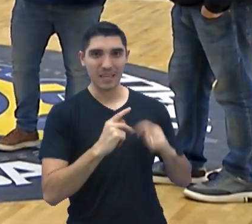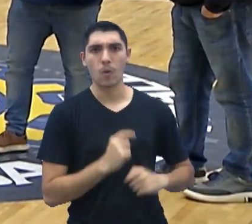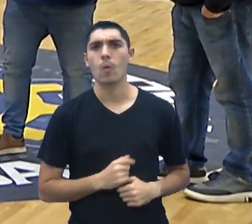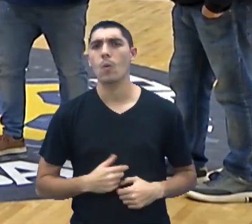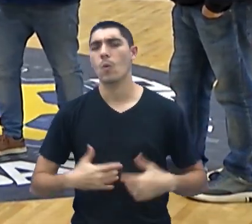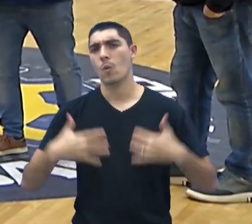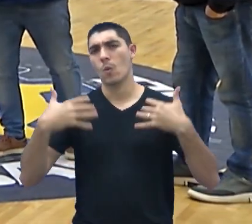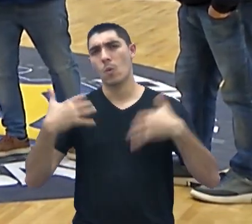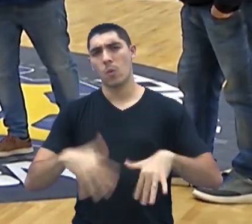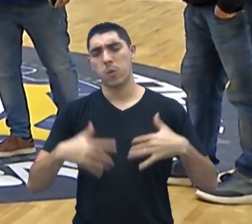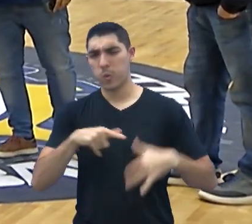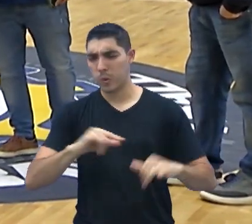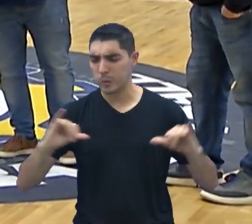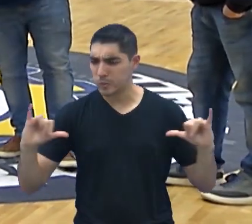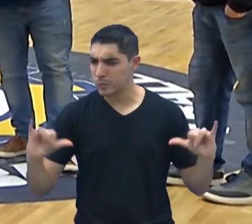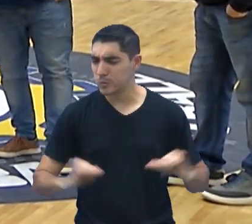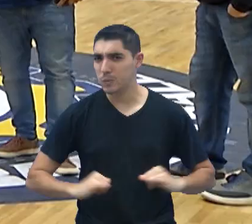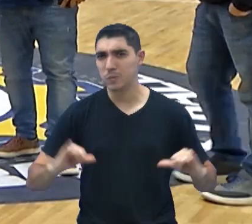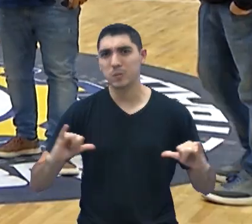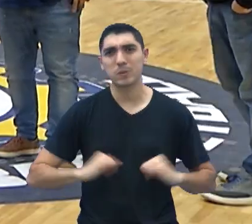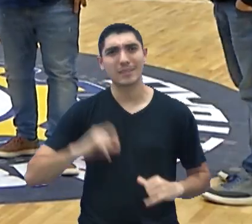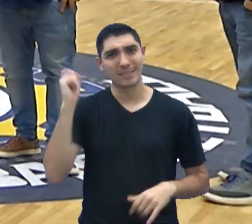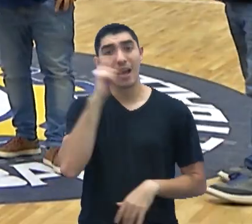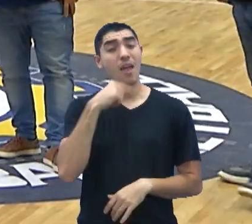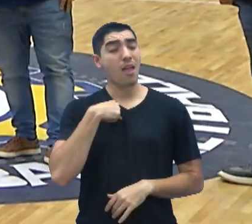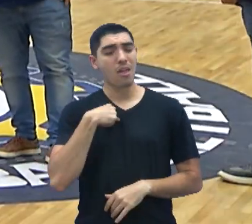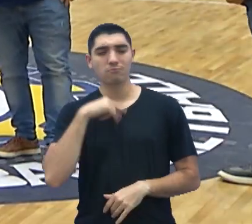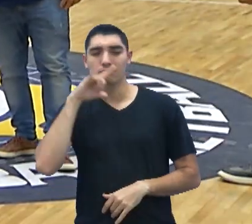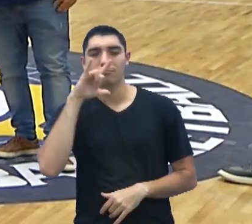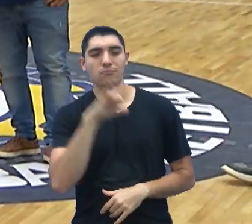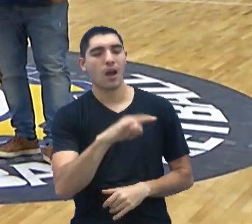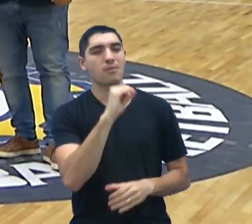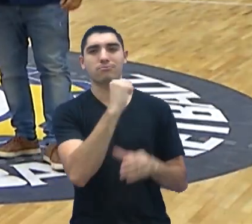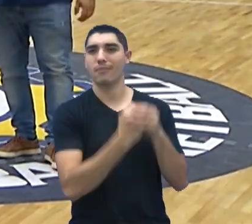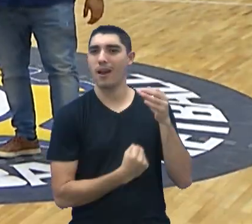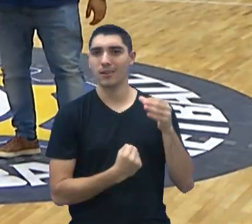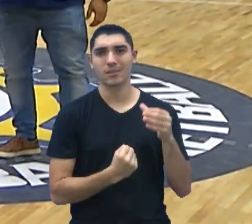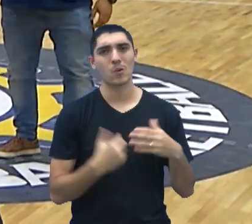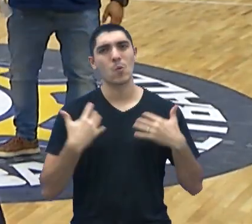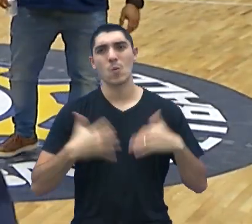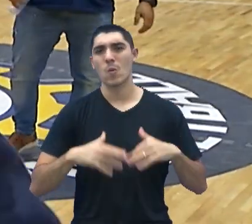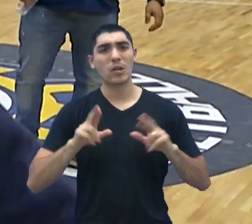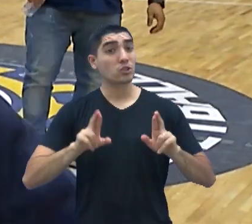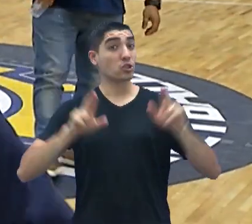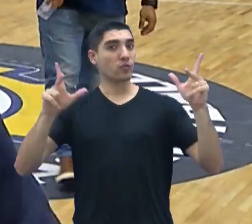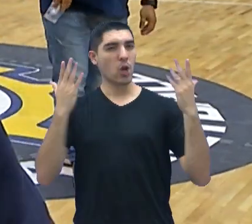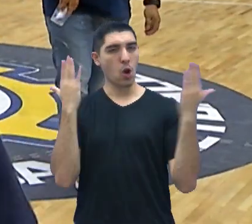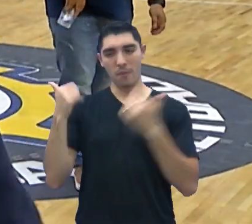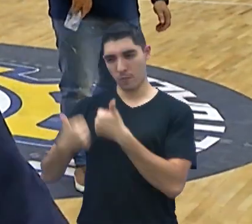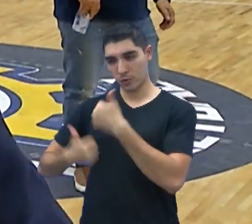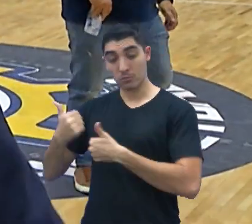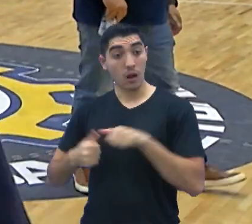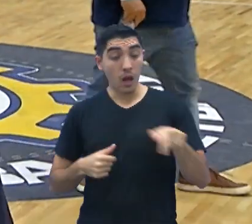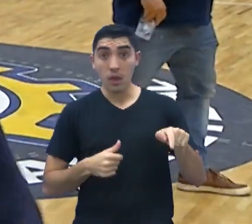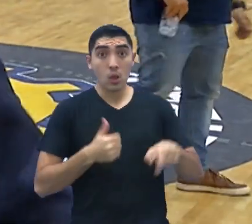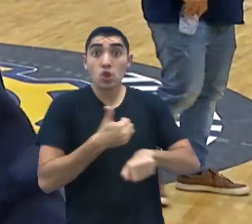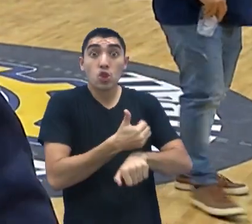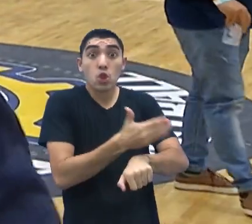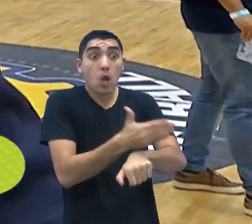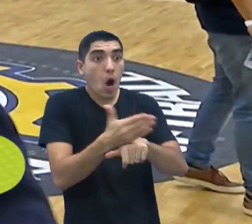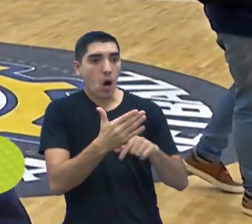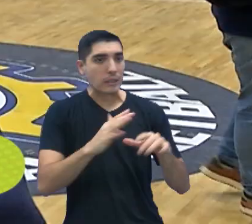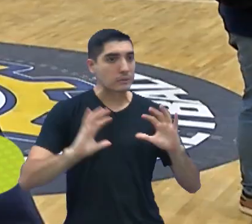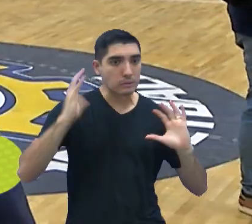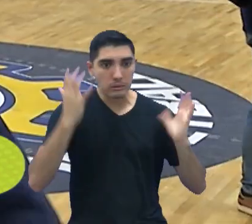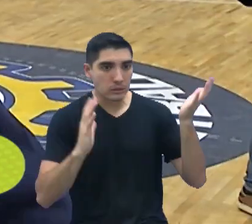sofrido demais. Eu tô cada vez mais apaixonado pelo basquete, um jogo dinâmico, diferente do futebol, acontece coisa a todo momento, cara, é o tempo inteiro,